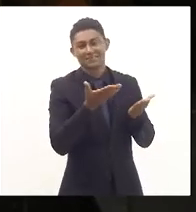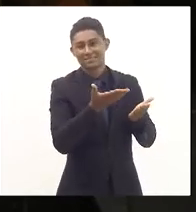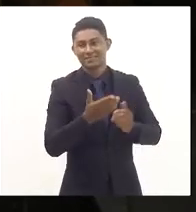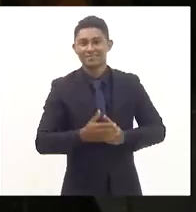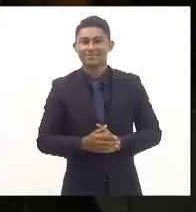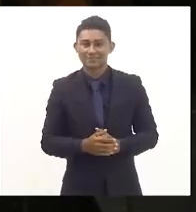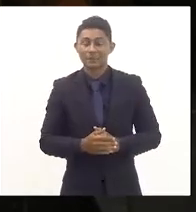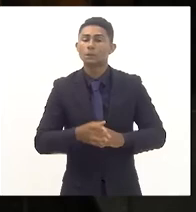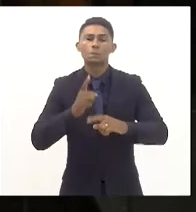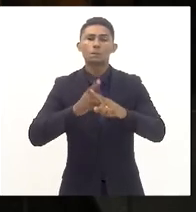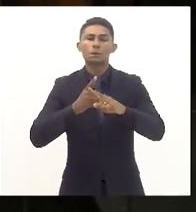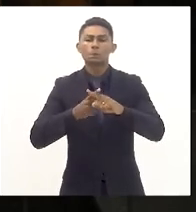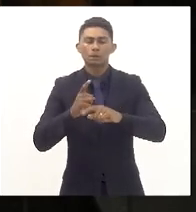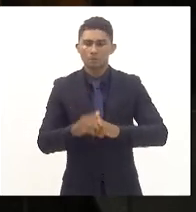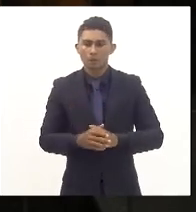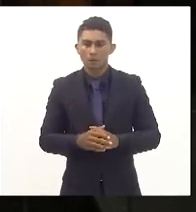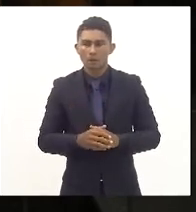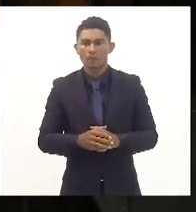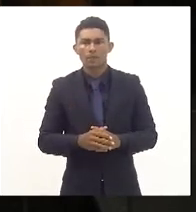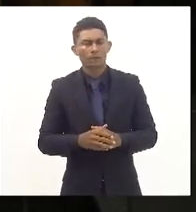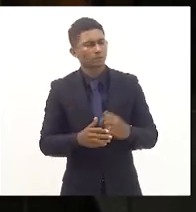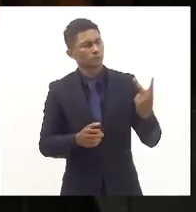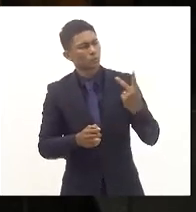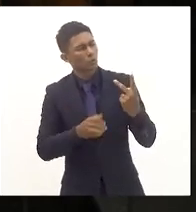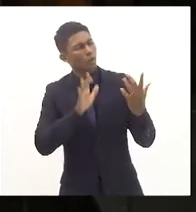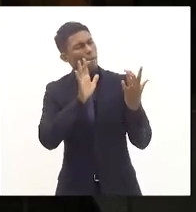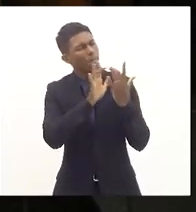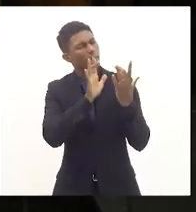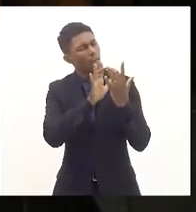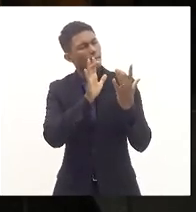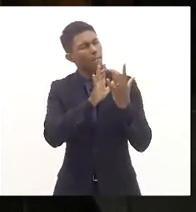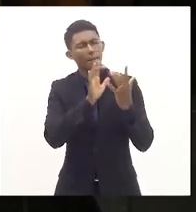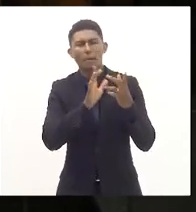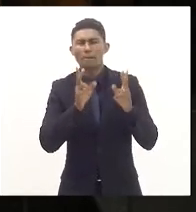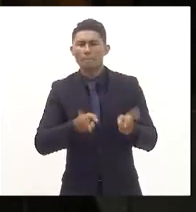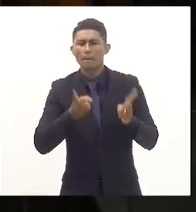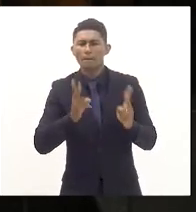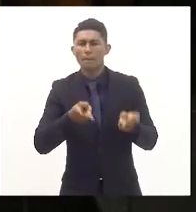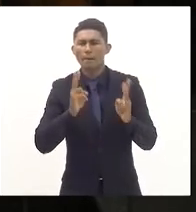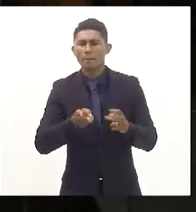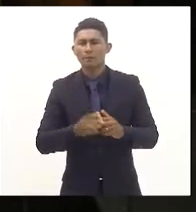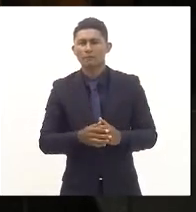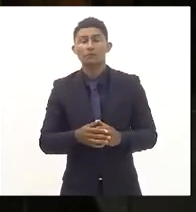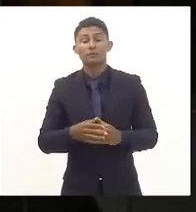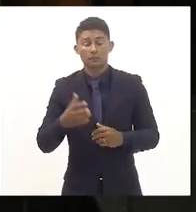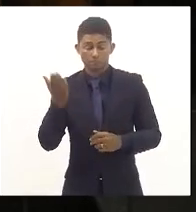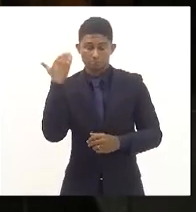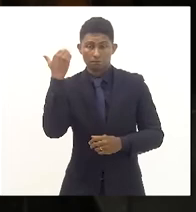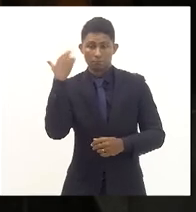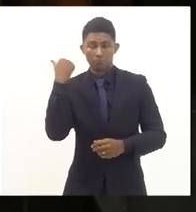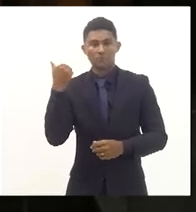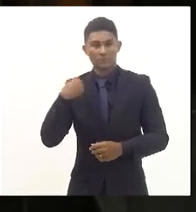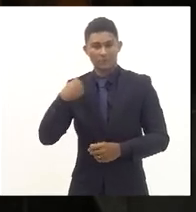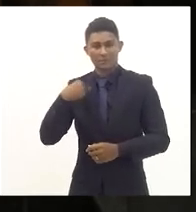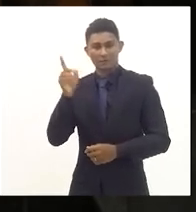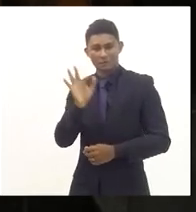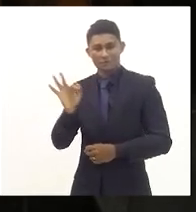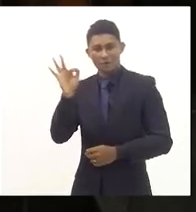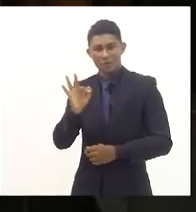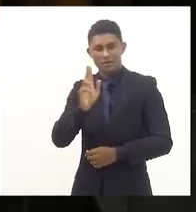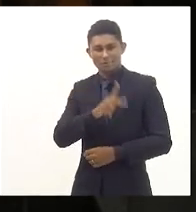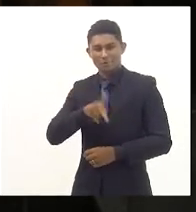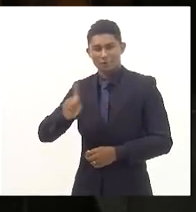Senhor porque na verdade tivemos sempre um contato muito bom e o período que lecionei faculdade processo penal